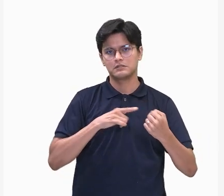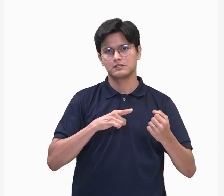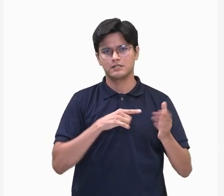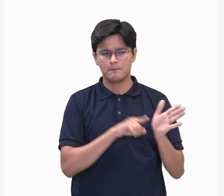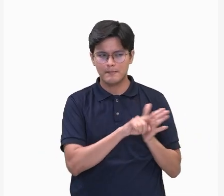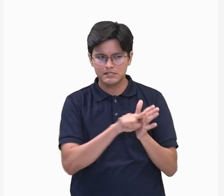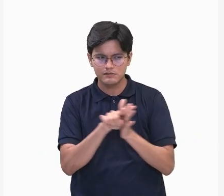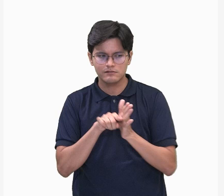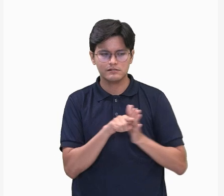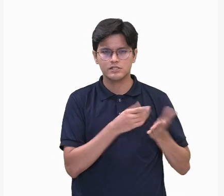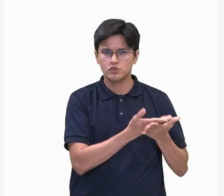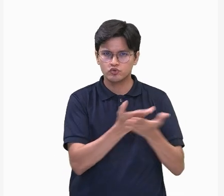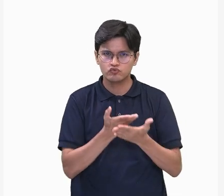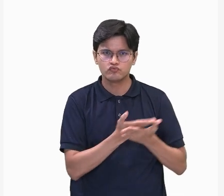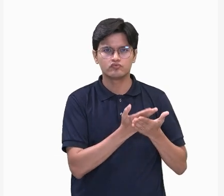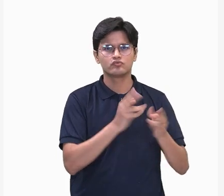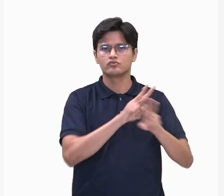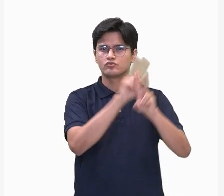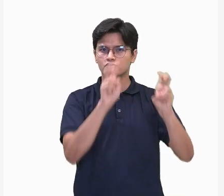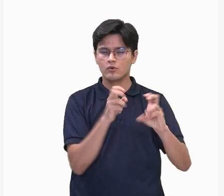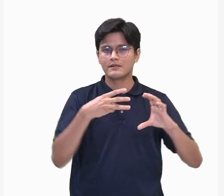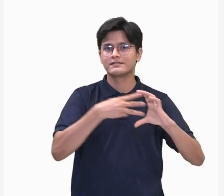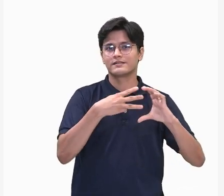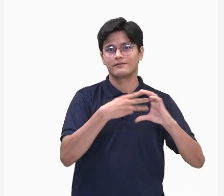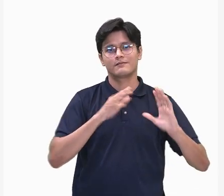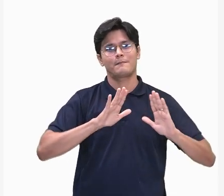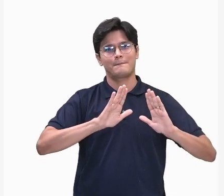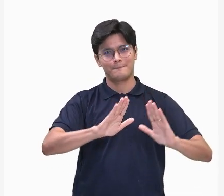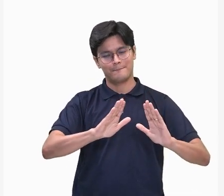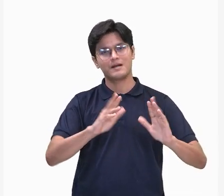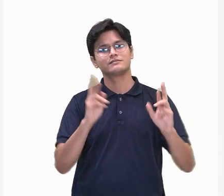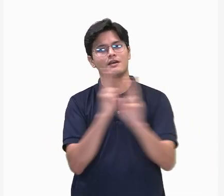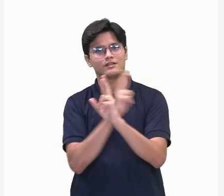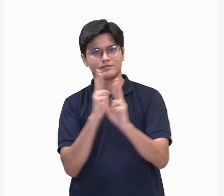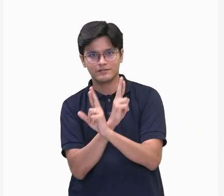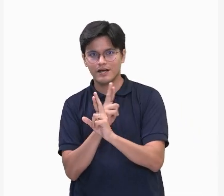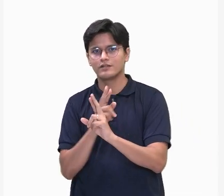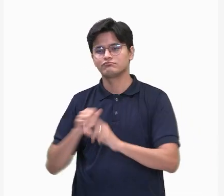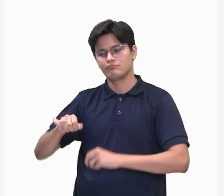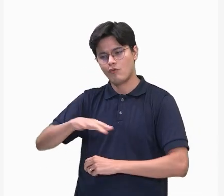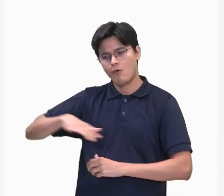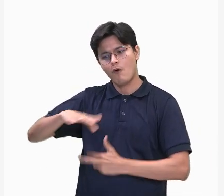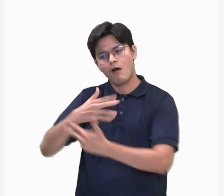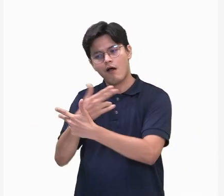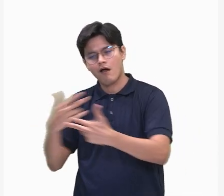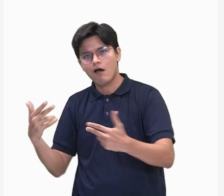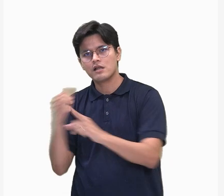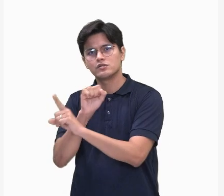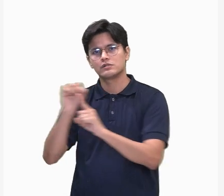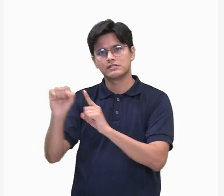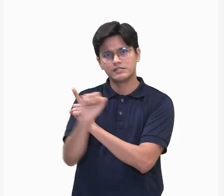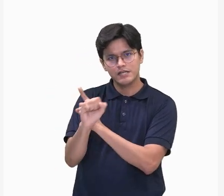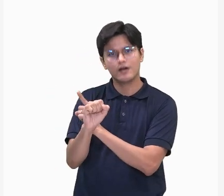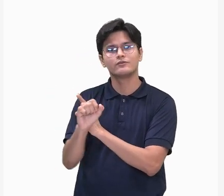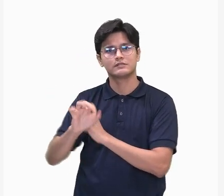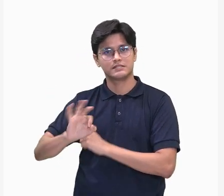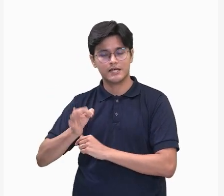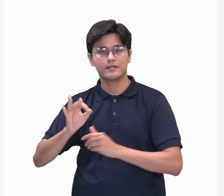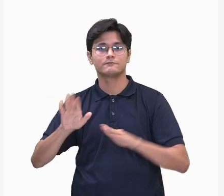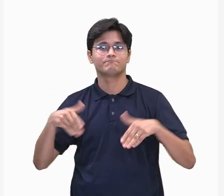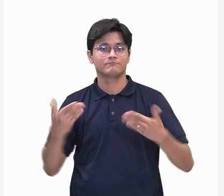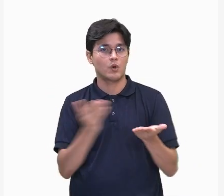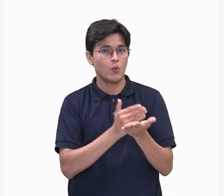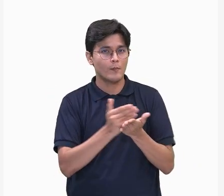sobre a célula, mas que ela está relacionada em diversas áreas da sociedade. E a gente vai iniciar observando,